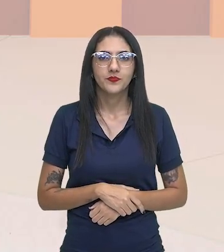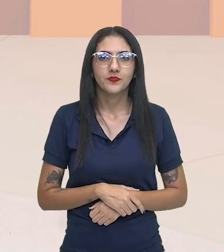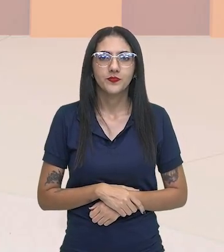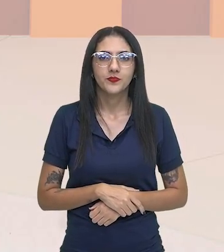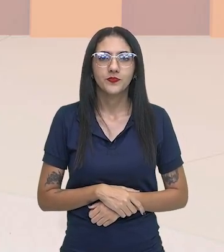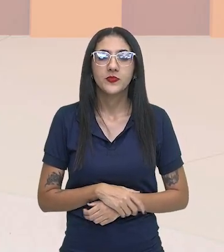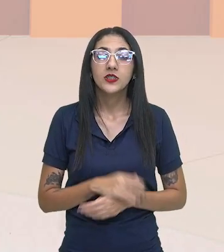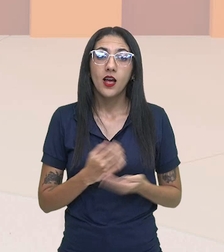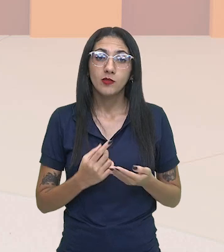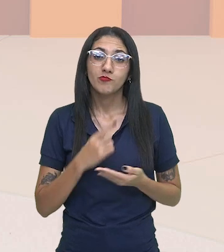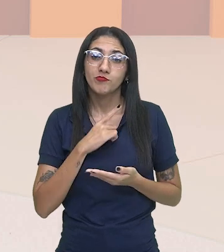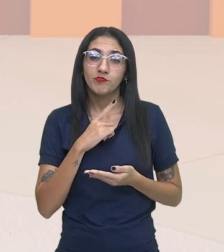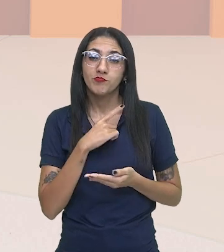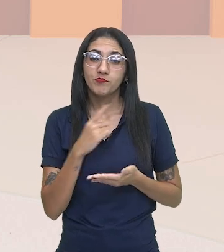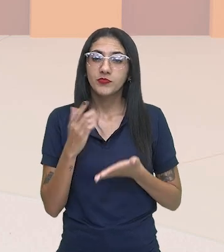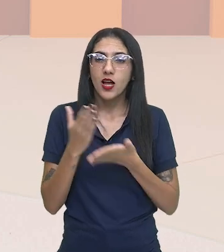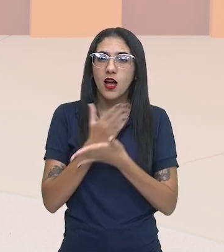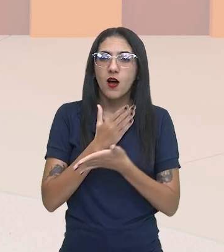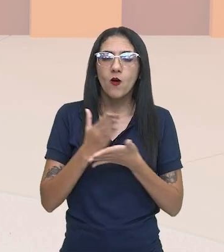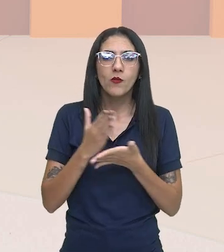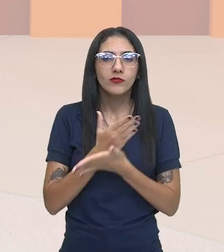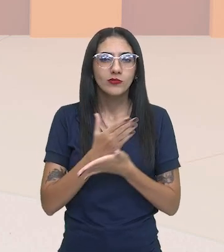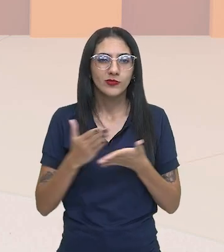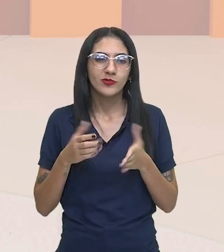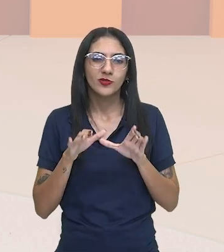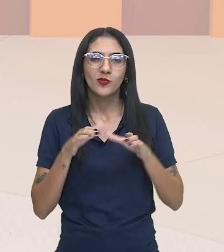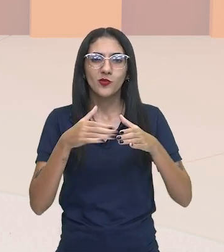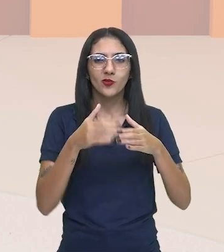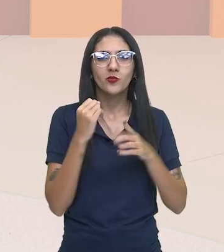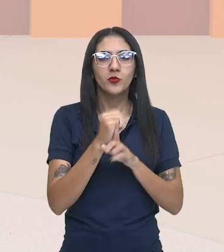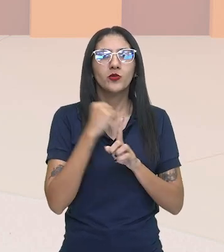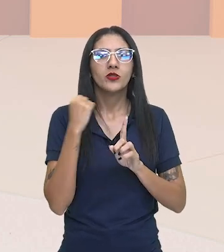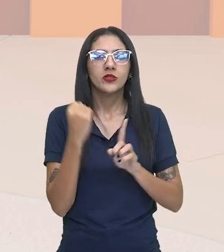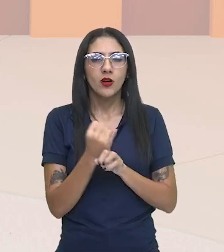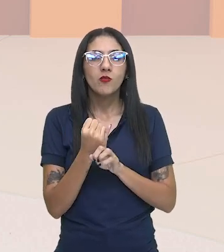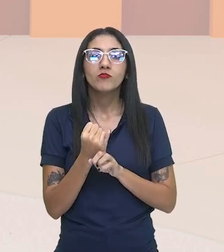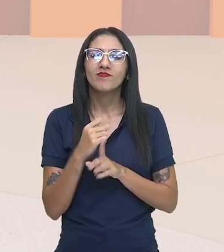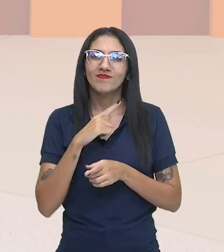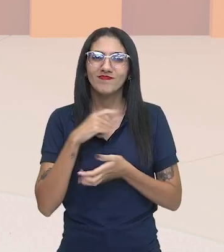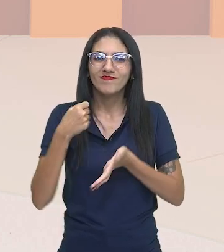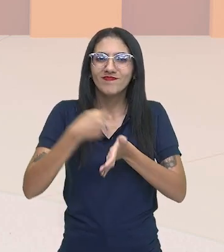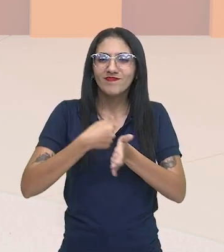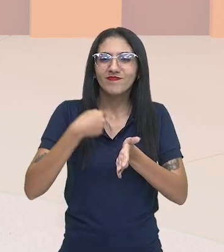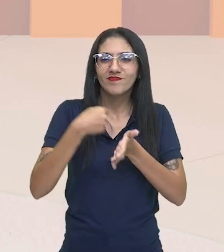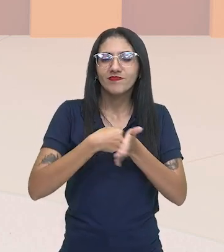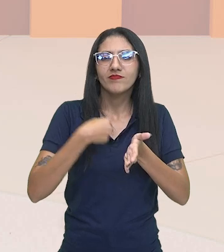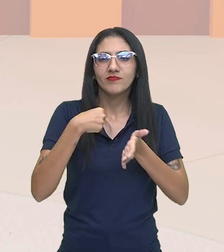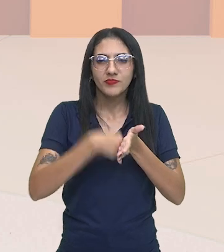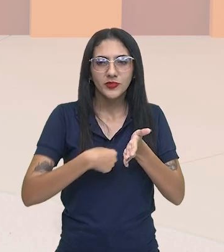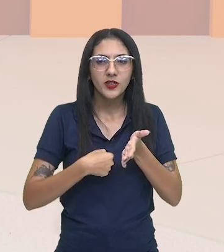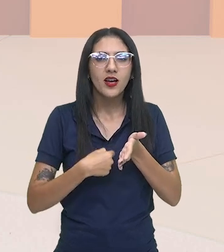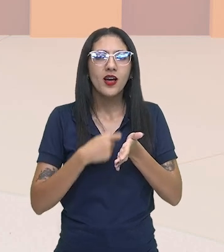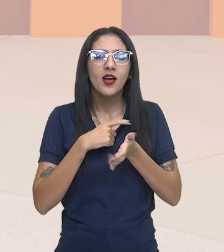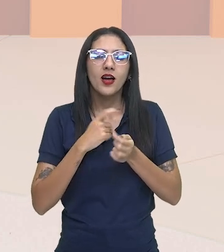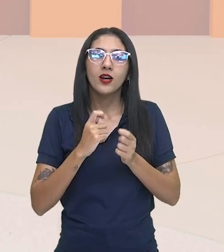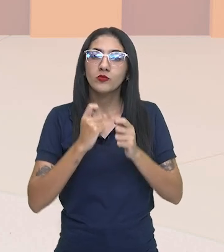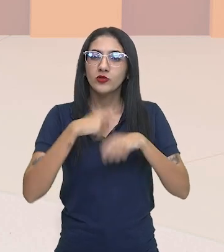temos alguns, né, dos movimentos que buscam essa